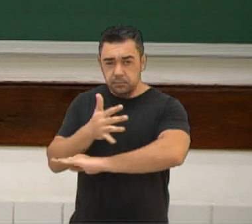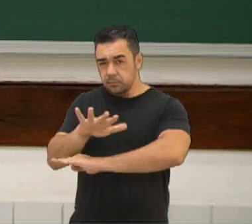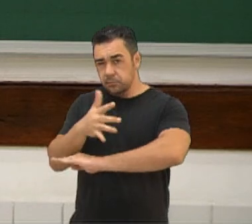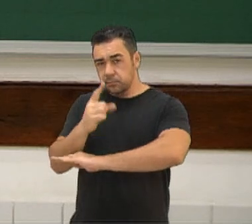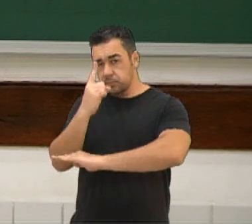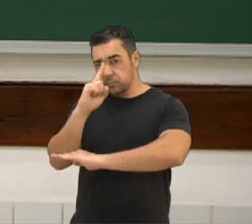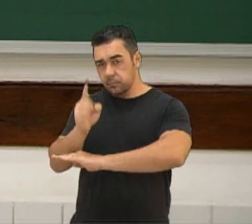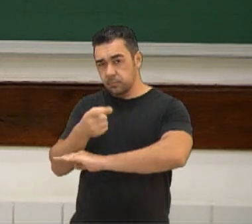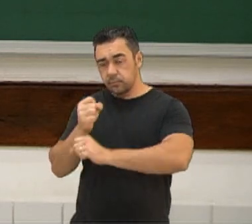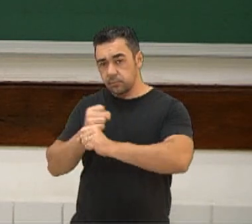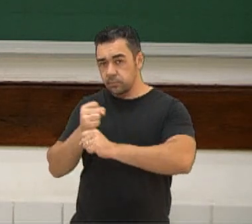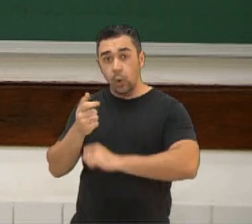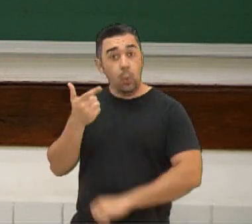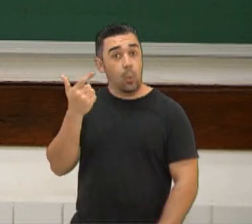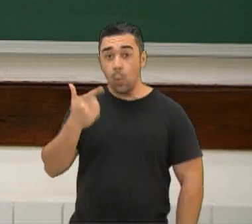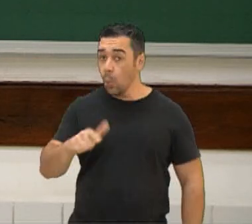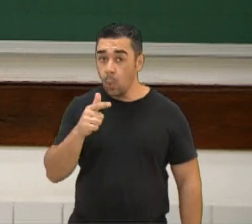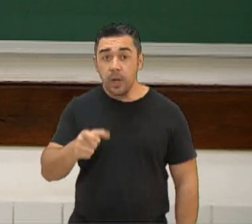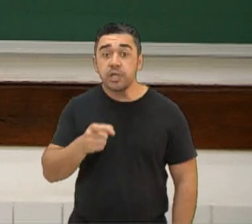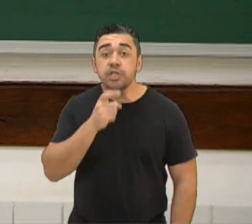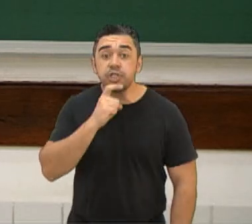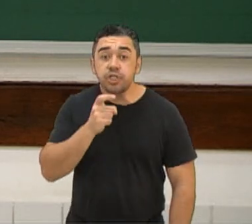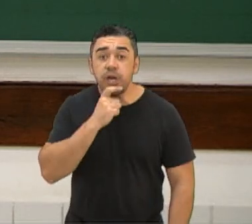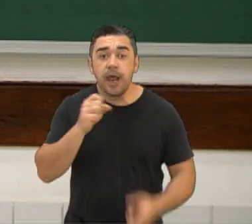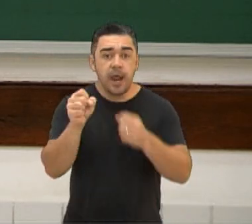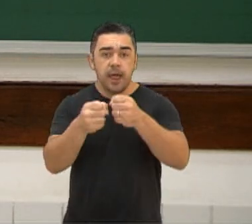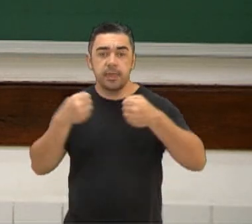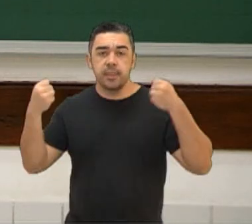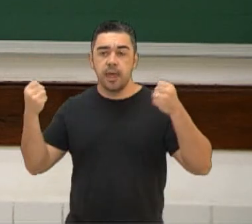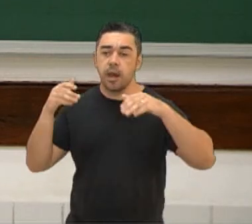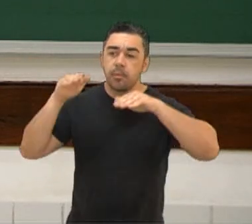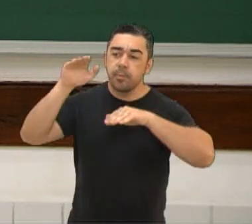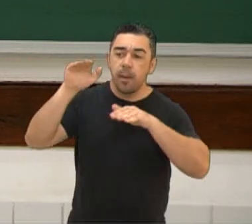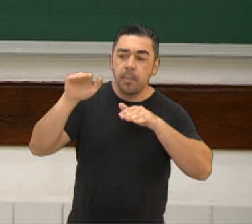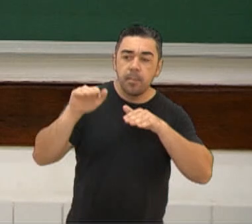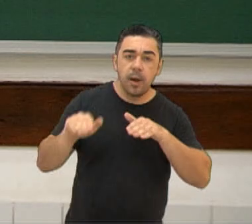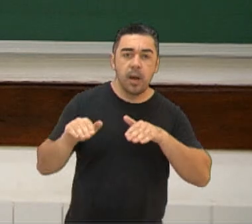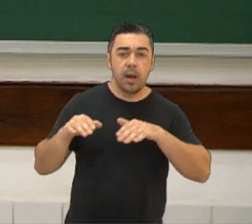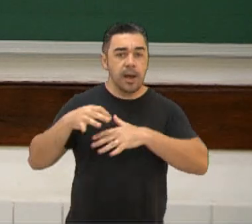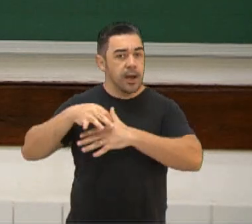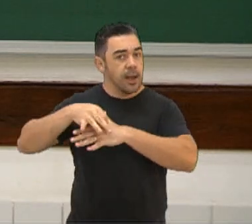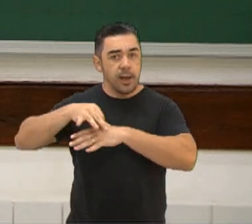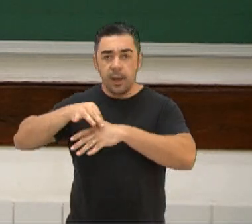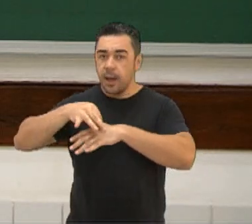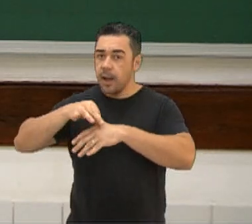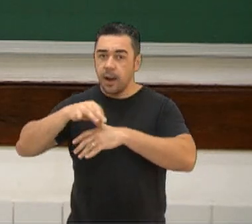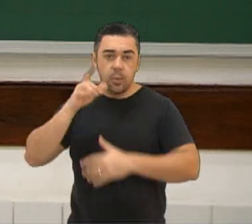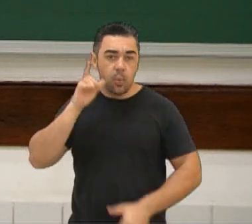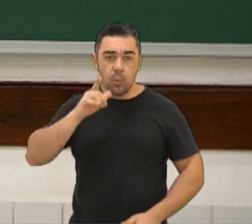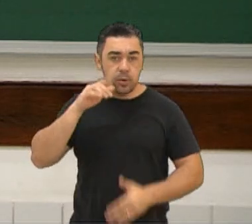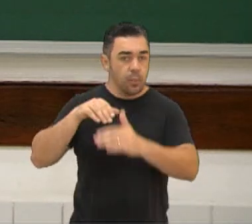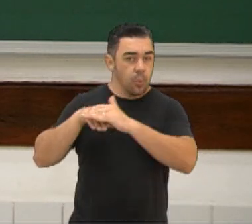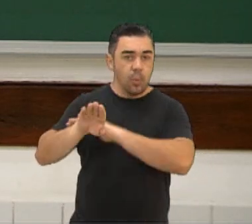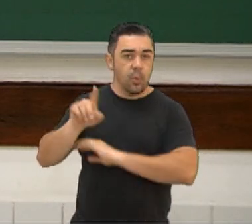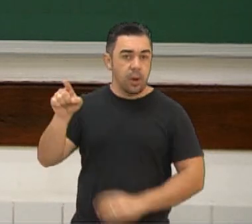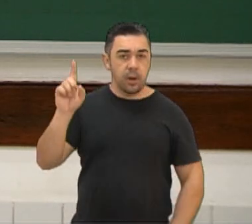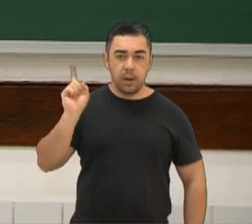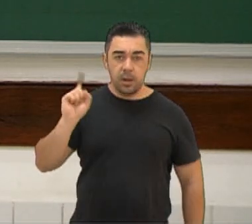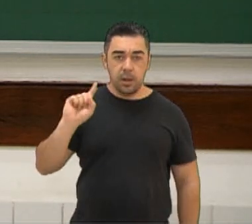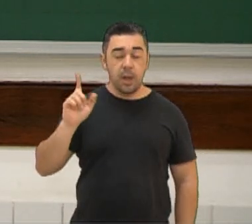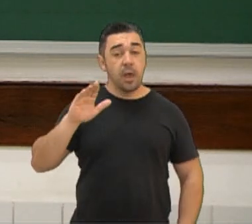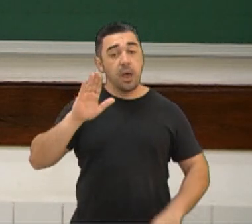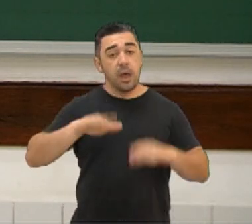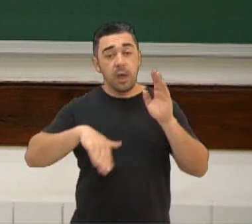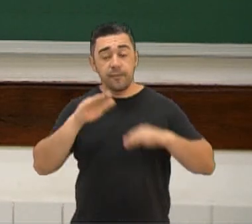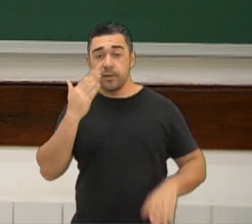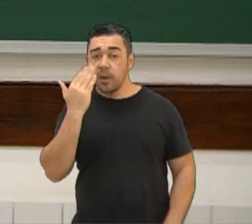a maioria delas não tinha geladeira, né? Não tinha o meio de guardar a carne, a comida. Então, muitas vezes, o alimento ele